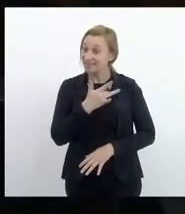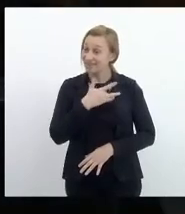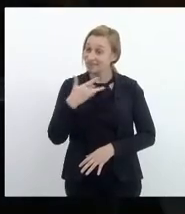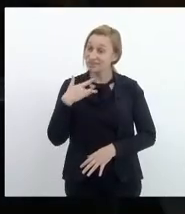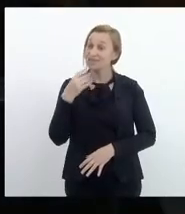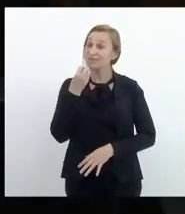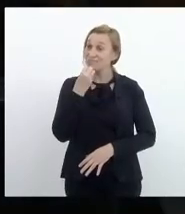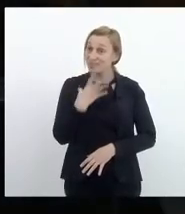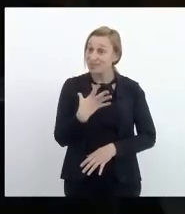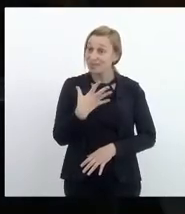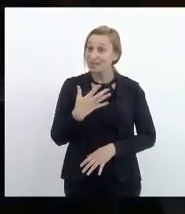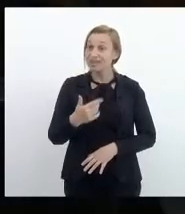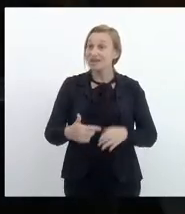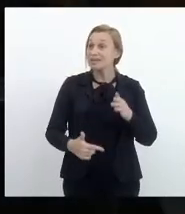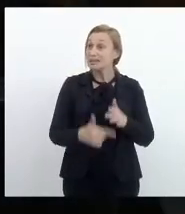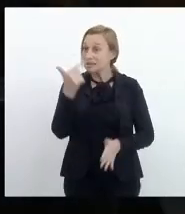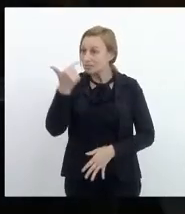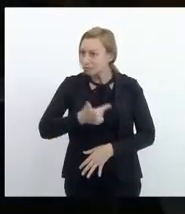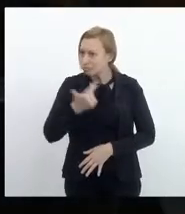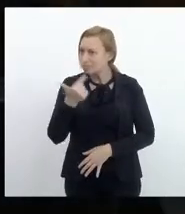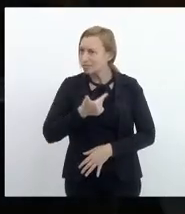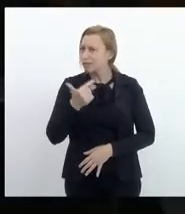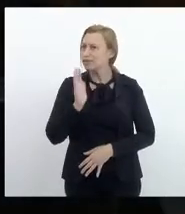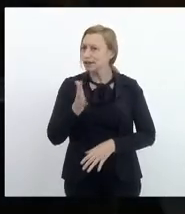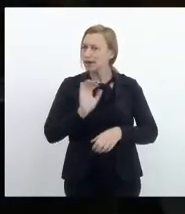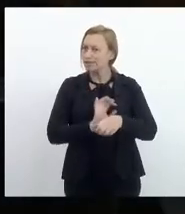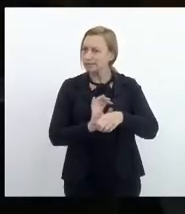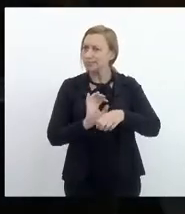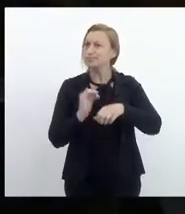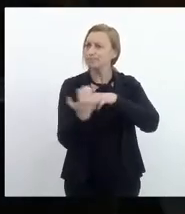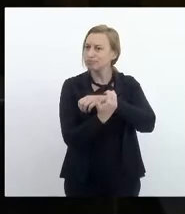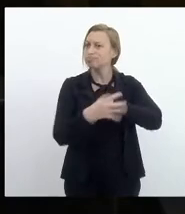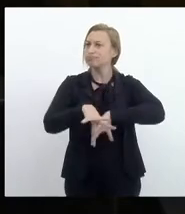dá pela segunda vez a